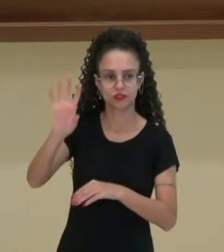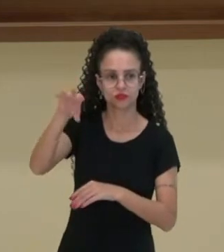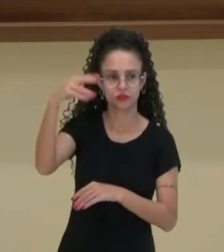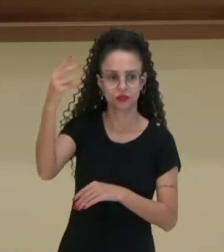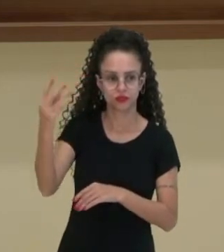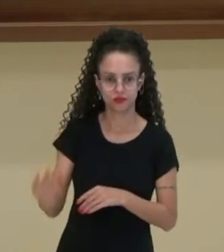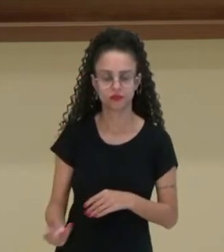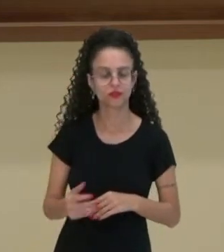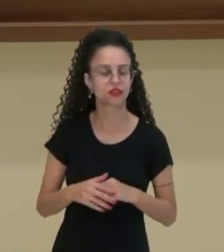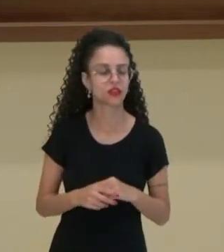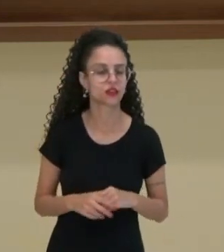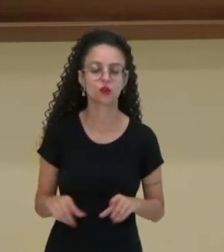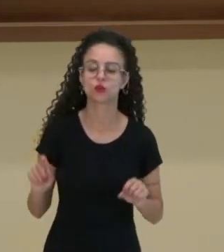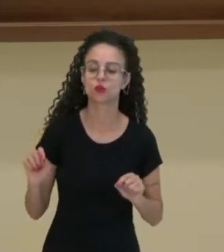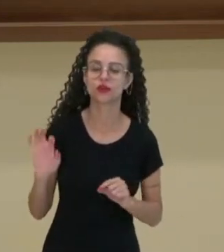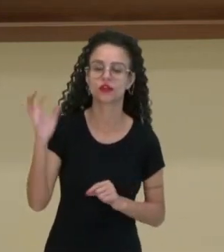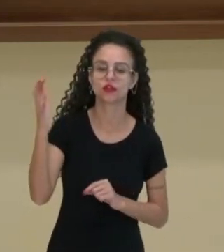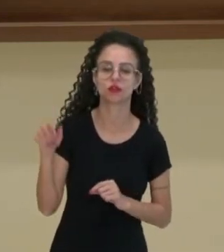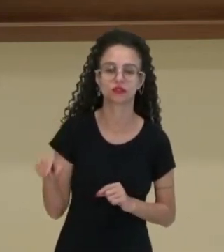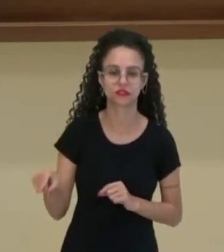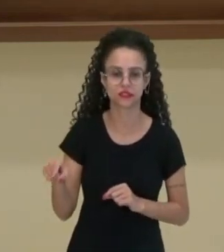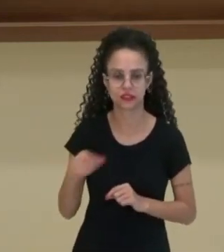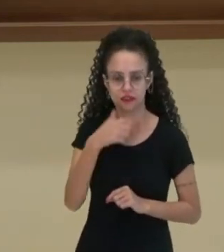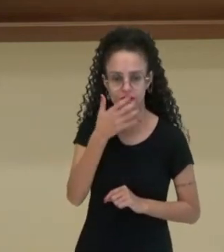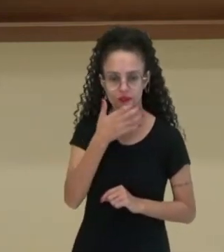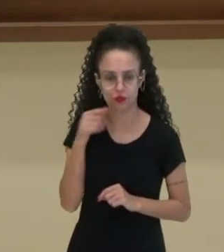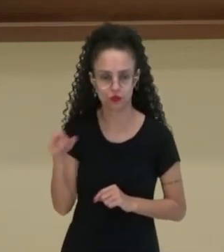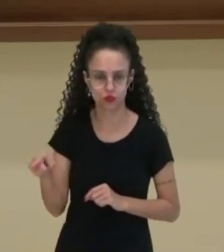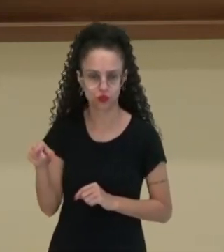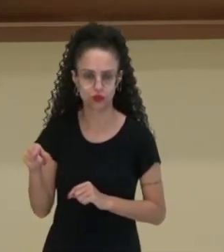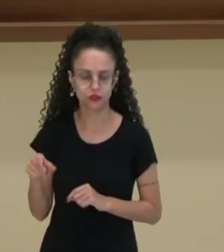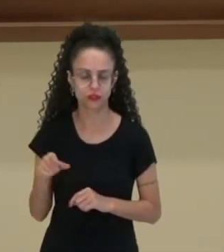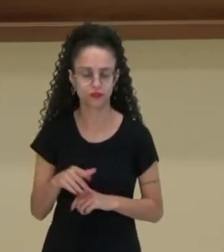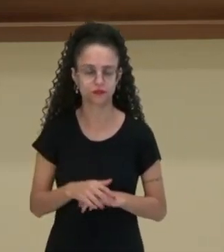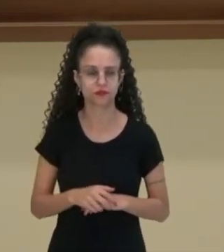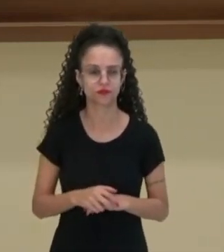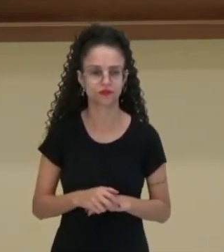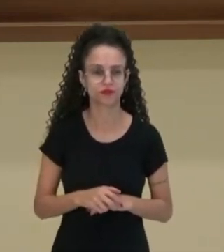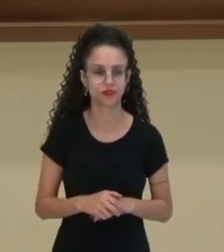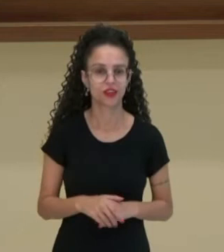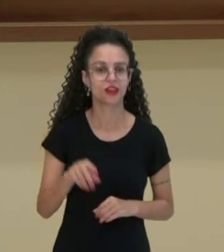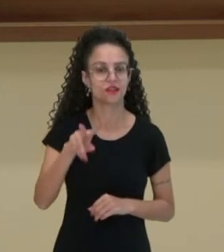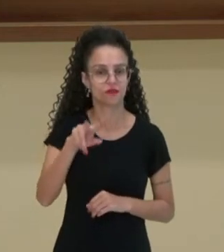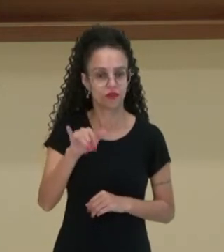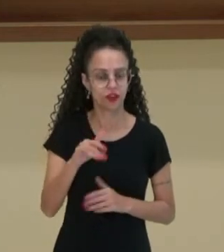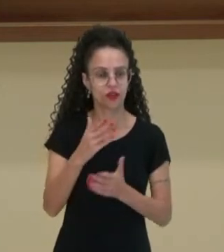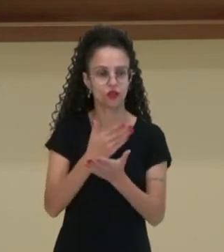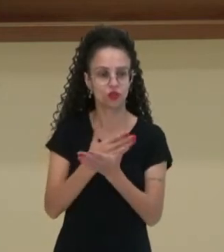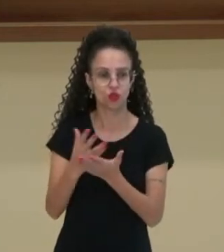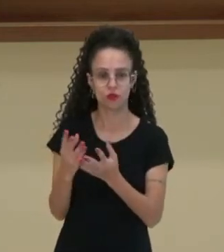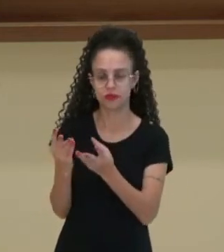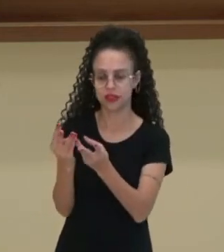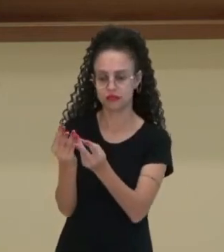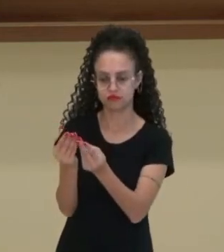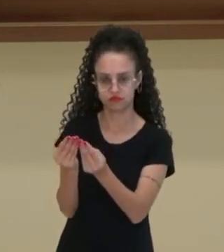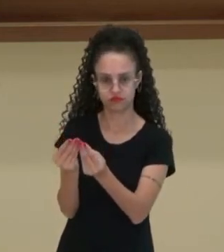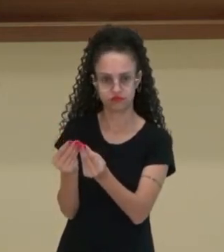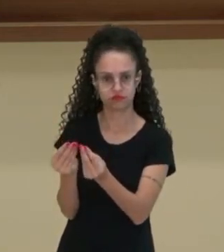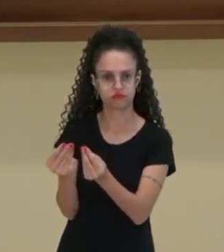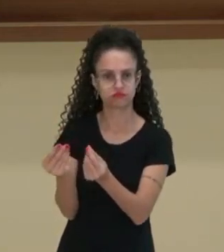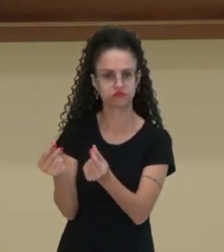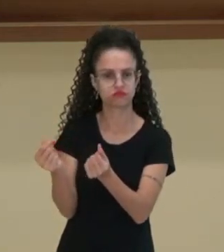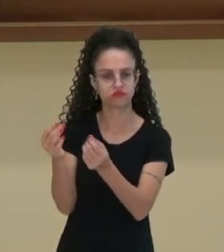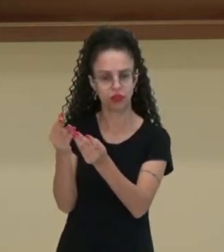da natureza. O que que vai acontecer com aquela manga que está bem madura ali no solo? Ela vai começar a se decompor, ela vai estar